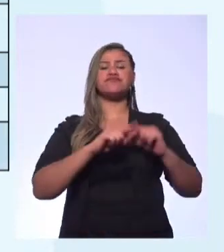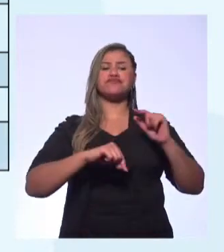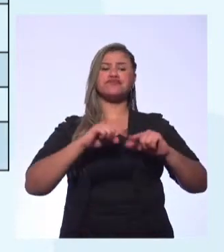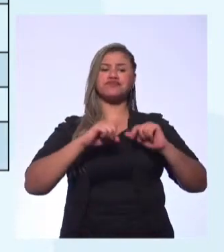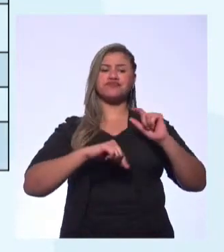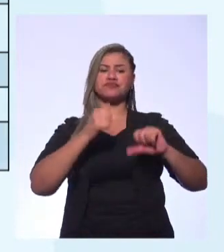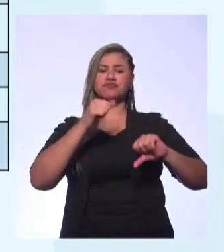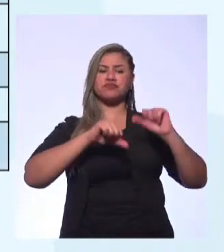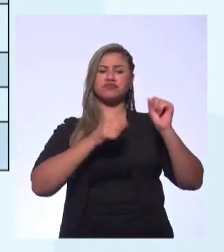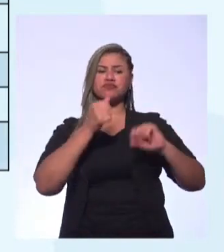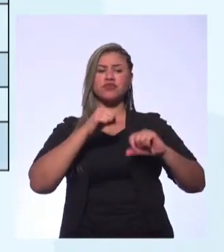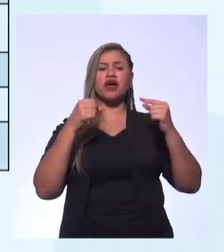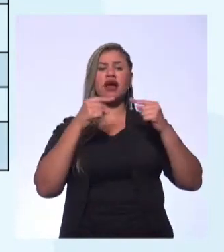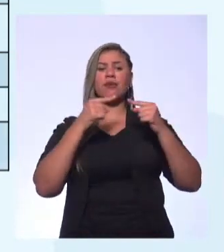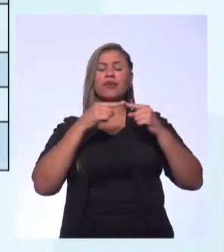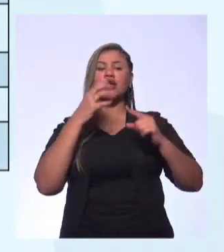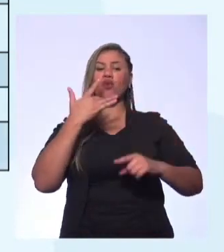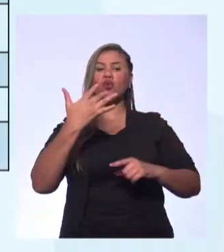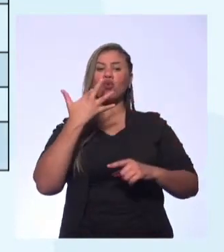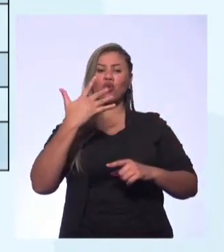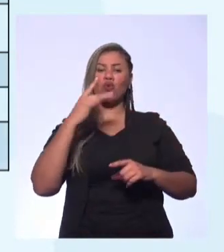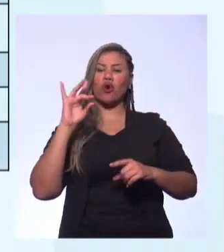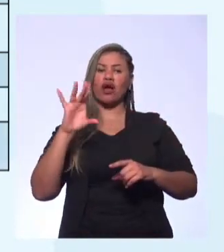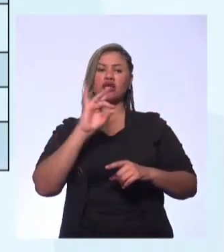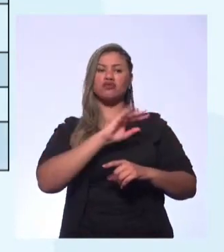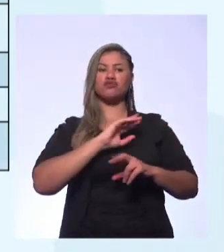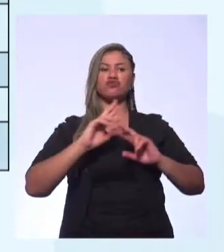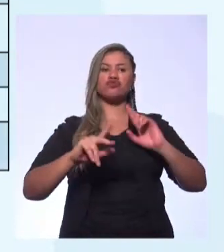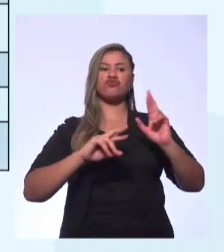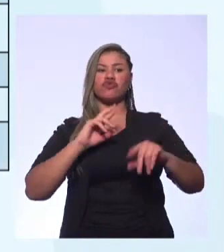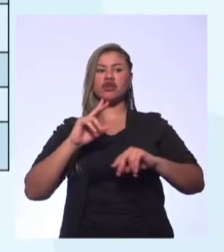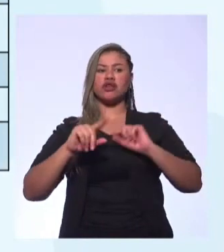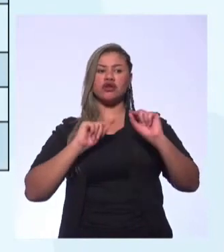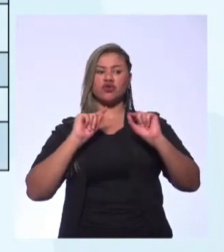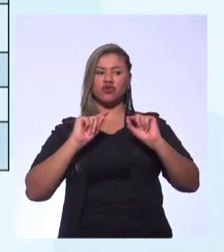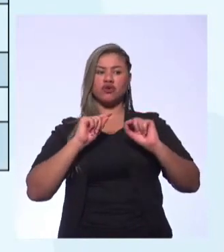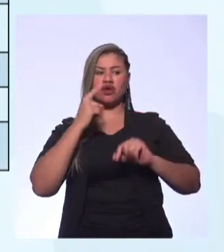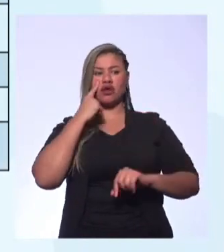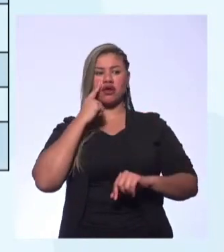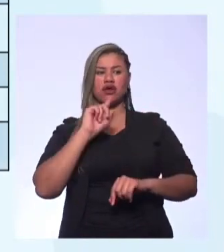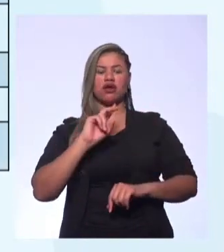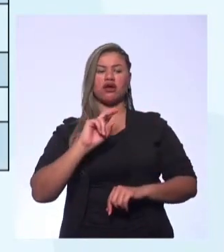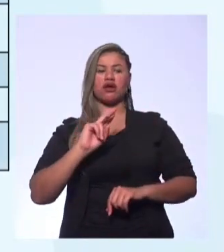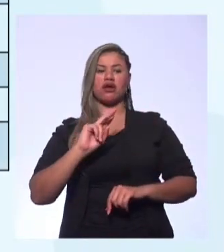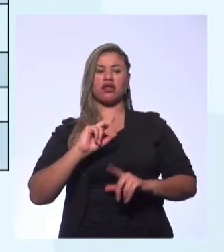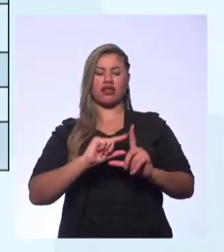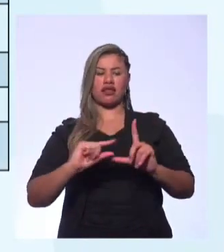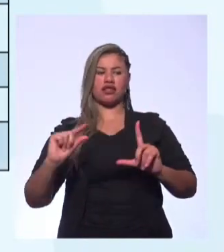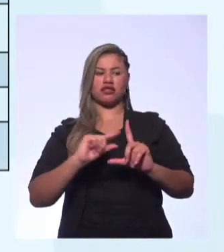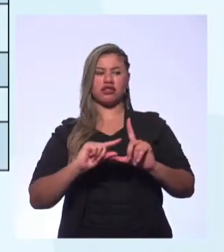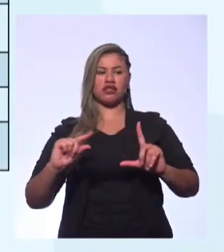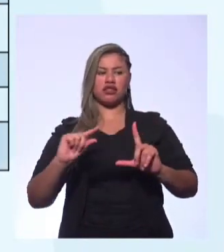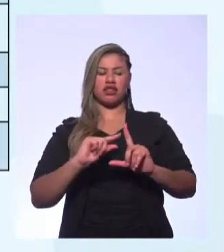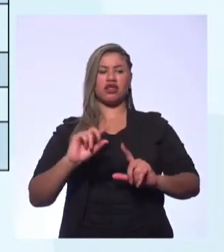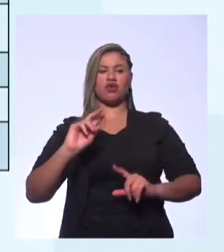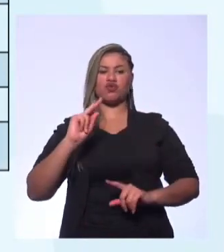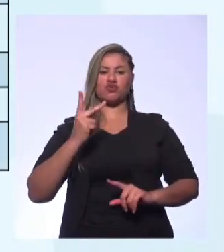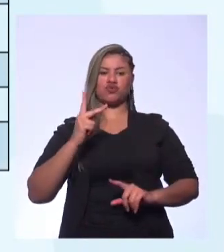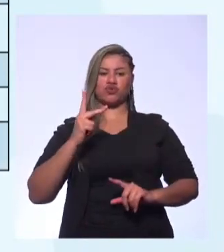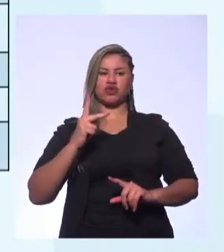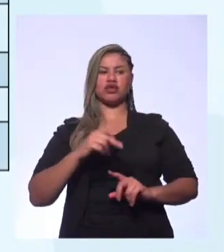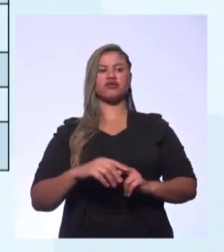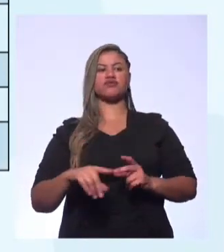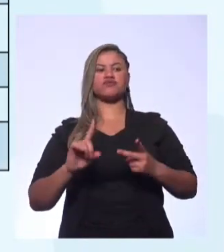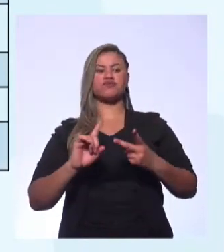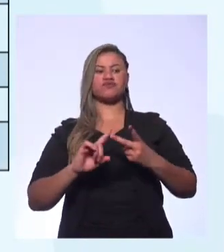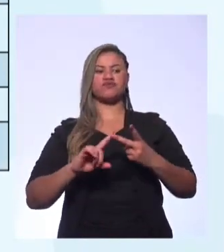caso, são as cores que diferencia cada um deles. Tanto que está lá na legenda. Ó, eu tenho o transparente, é o hidrogênio, que é o